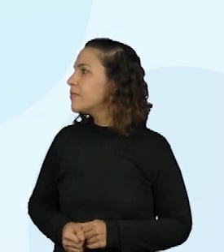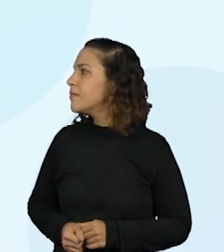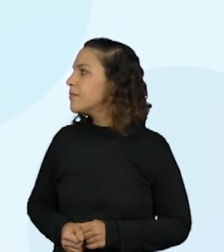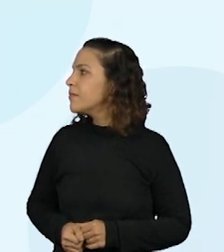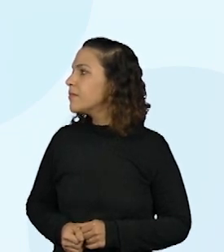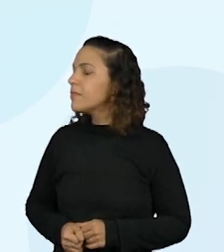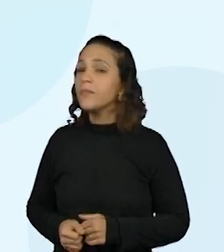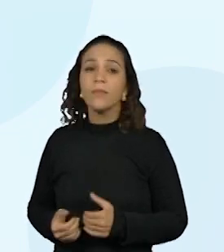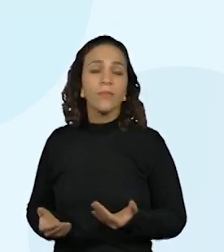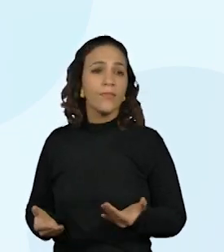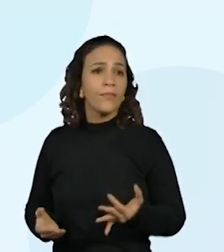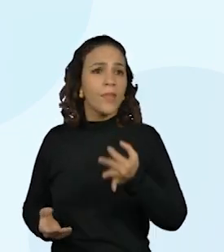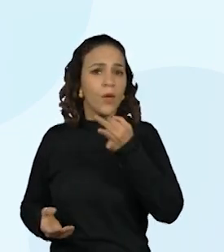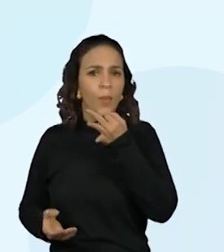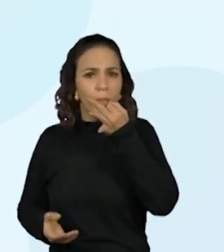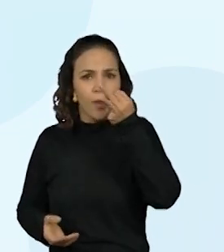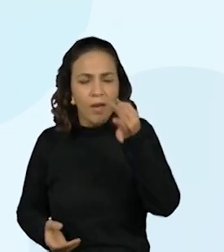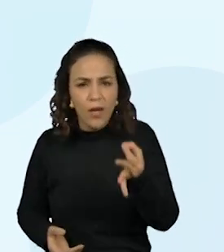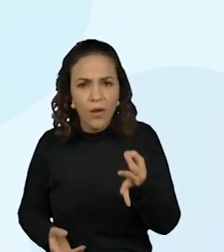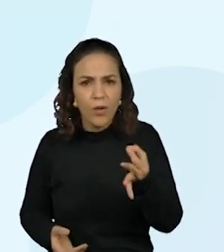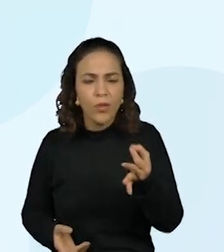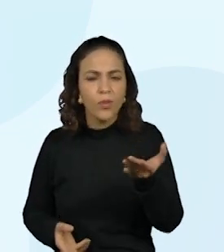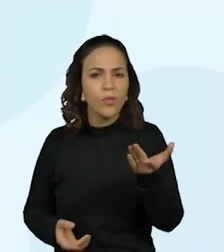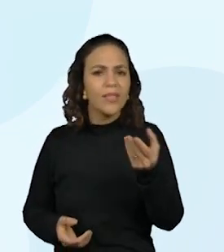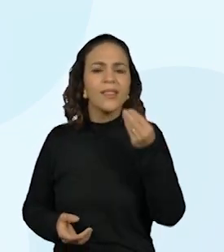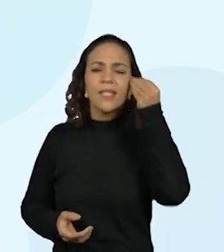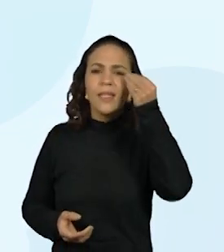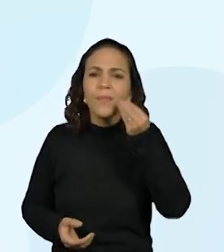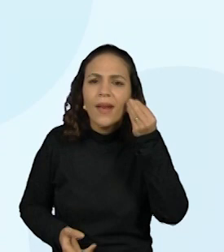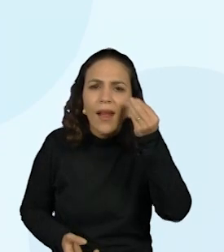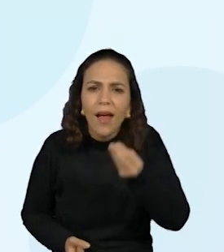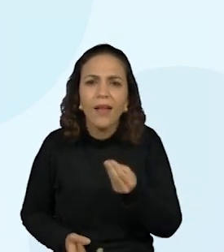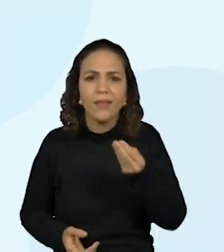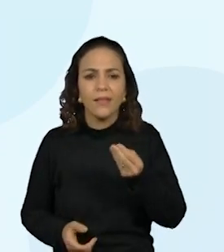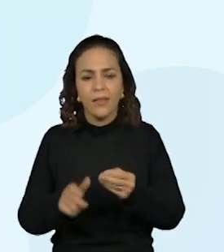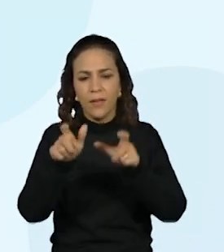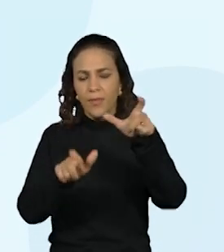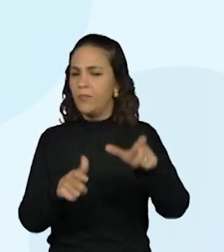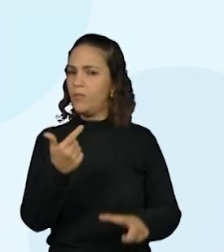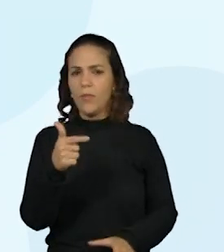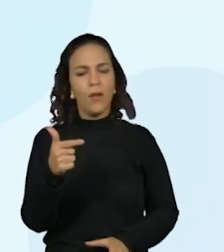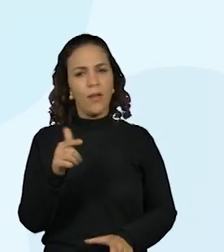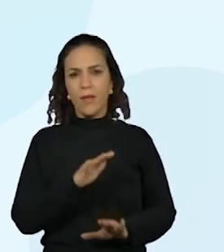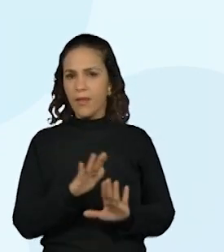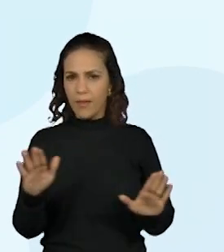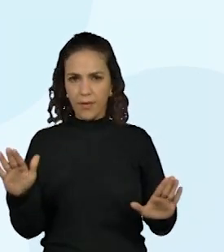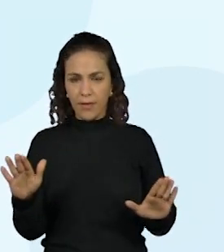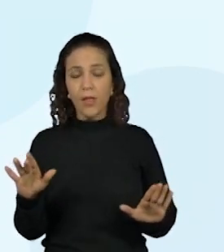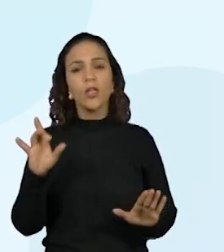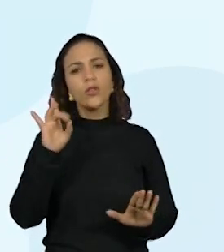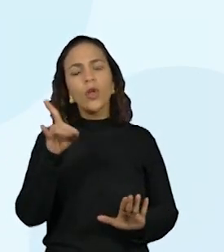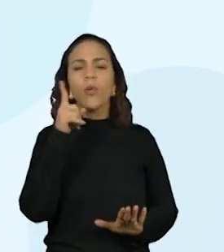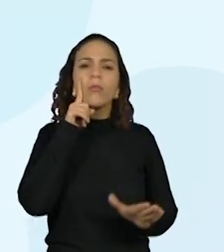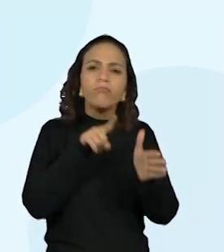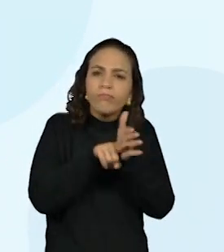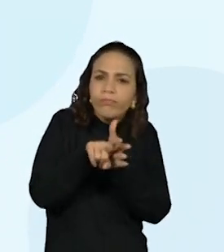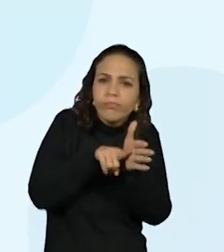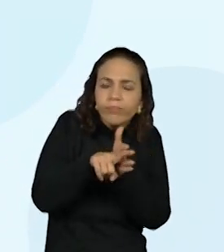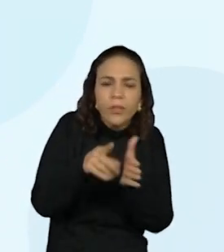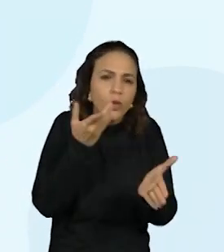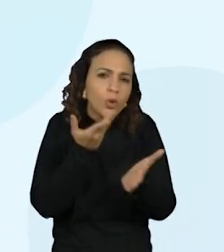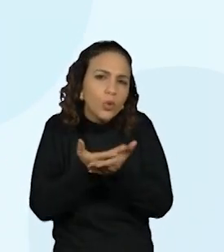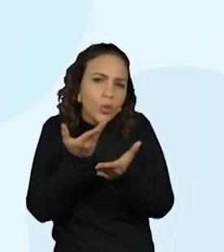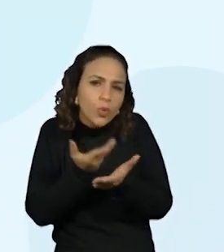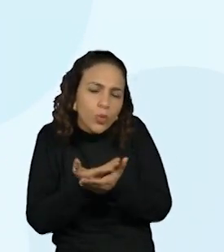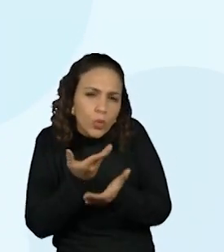Eu não tenho a opinião ou eu não tenho a experiência pessoal. Estou me referindo a um estudo, como foi